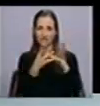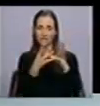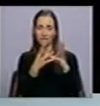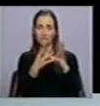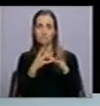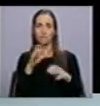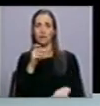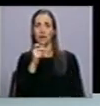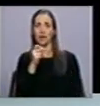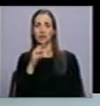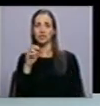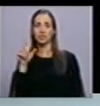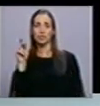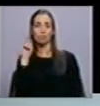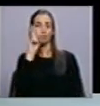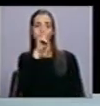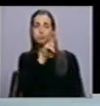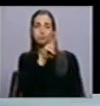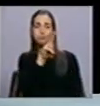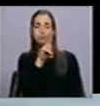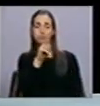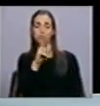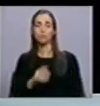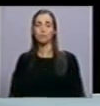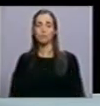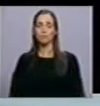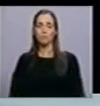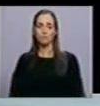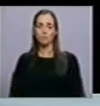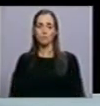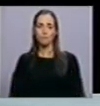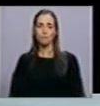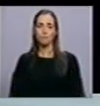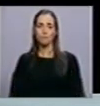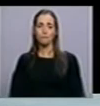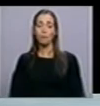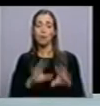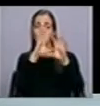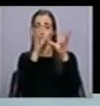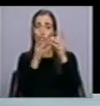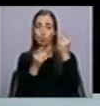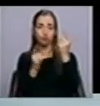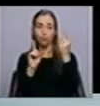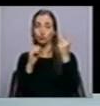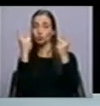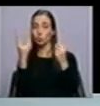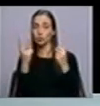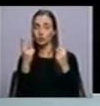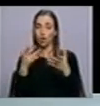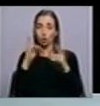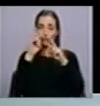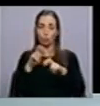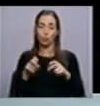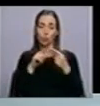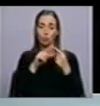não conseguiam ver graças a Sirius. Muito rapidamente, não foi um enxame, eles descobriram 2 enxames, os cientistas atualmente, mas um deles,